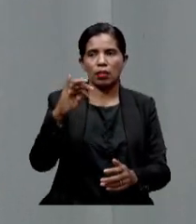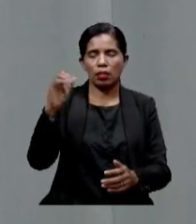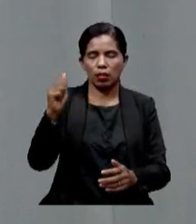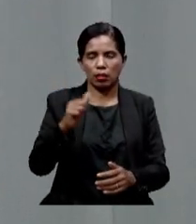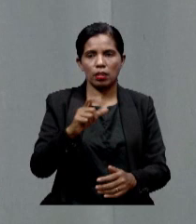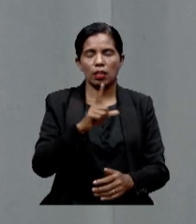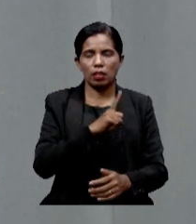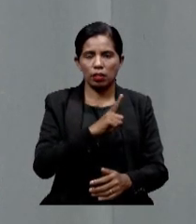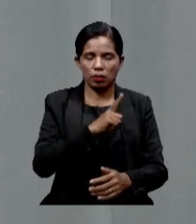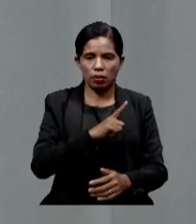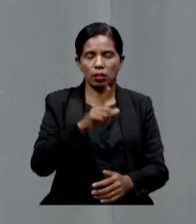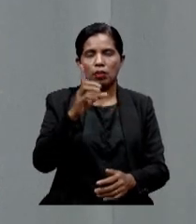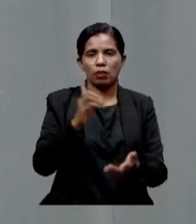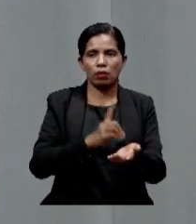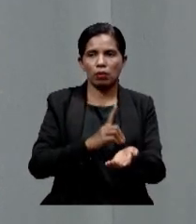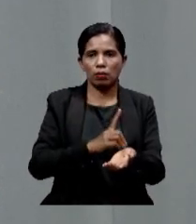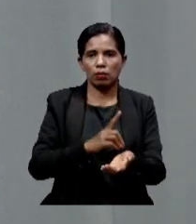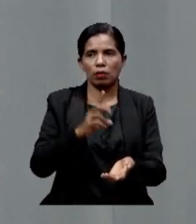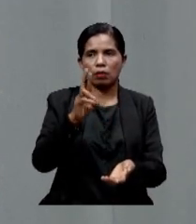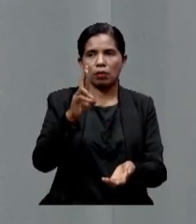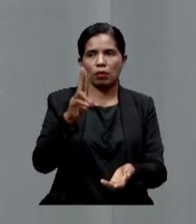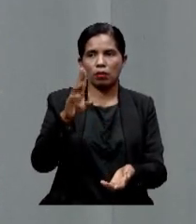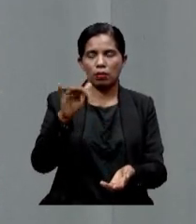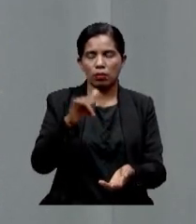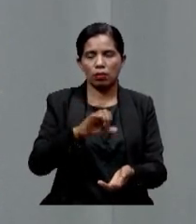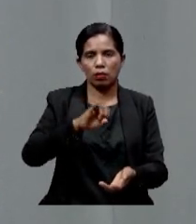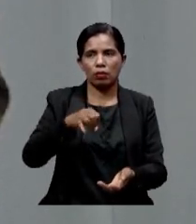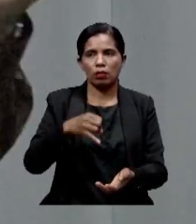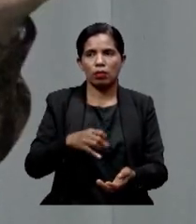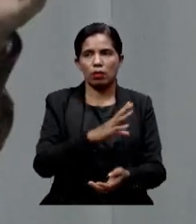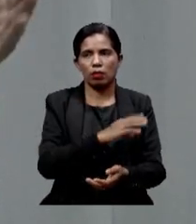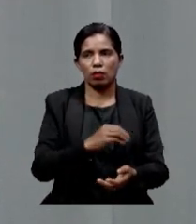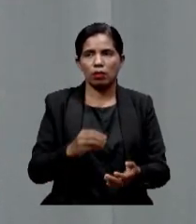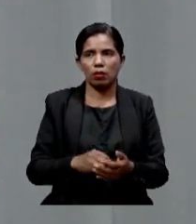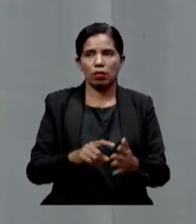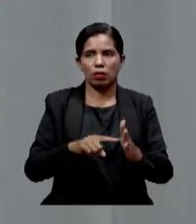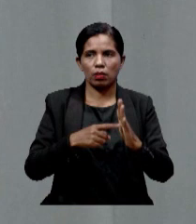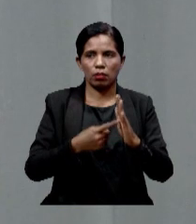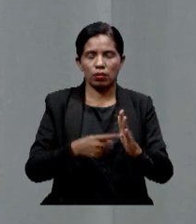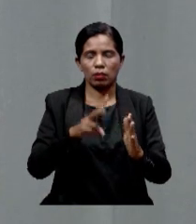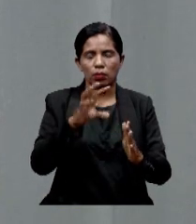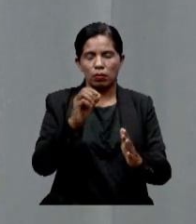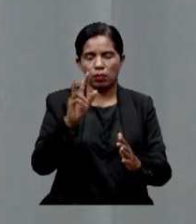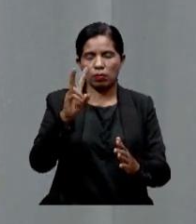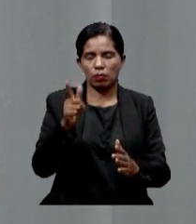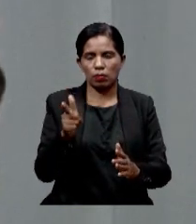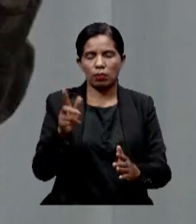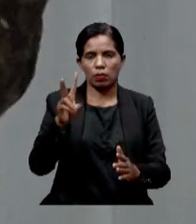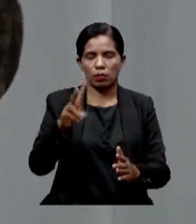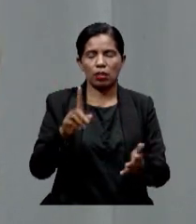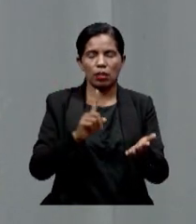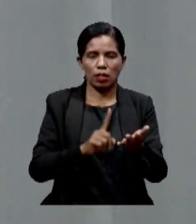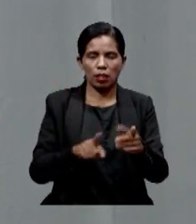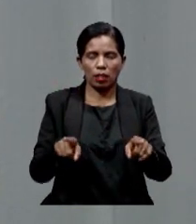Lasama o Rui Araújo Júlio Tomás Pinto e pelo que da a buca 2002 a nem nessa escola